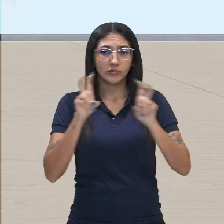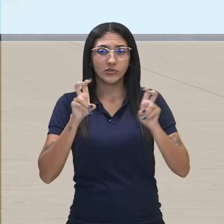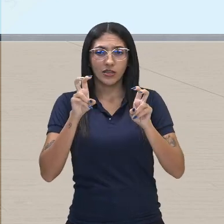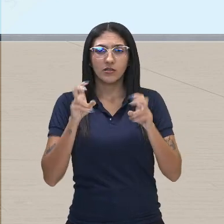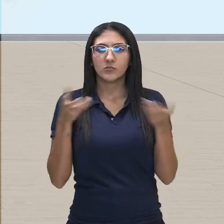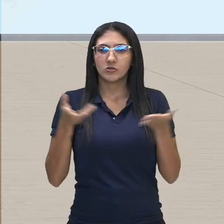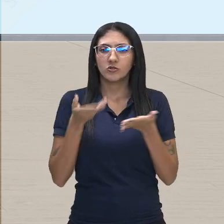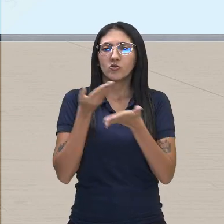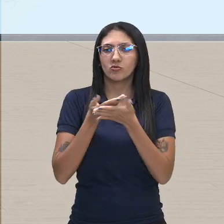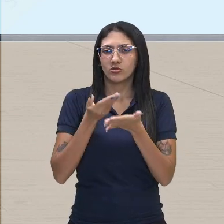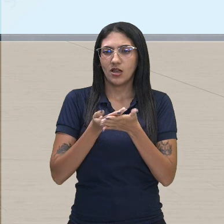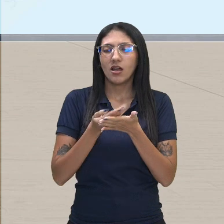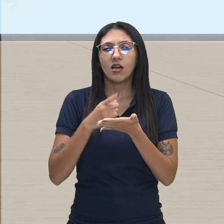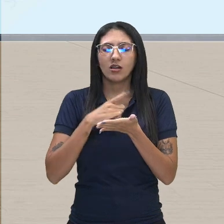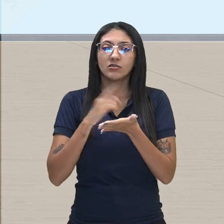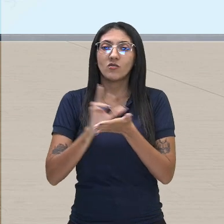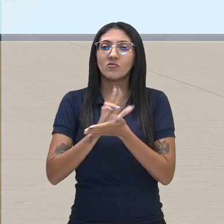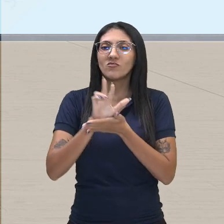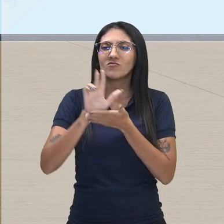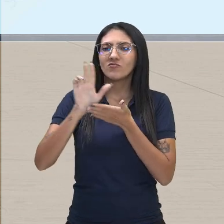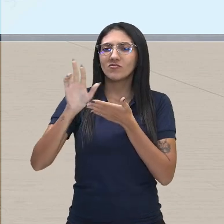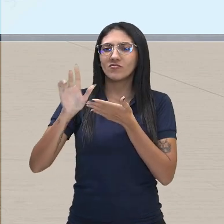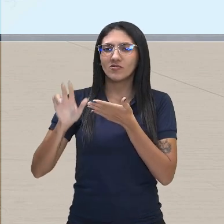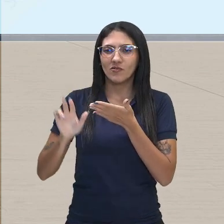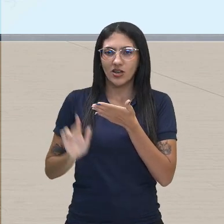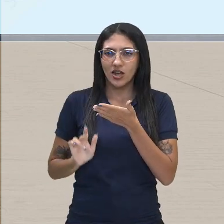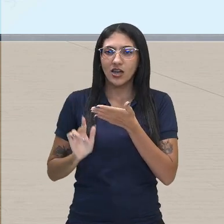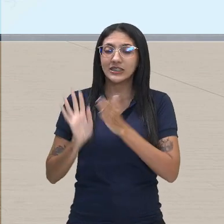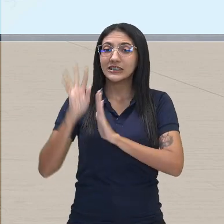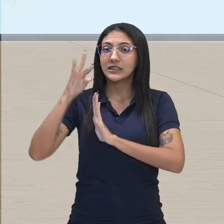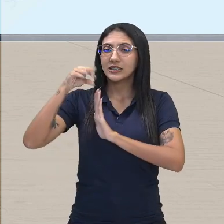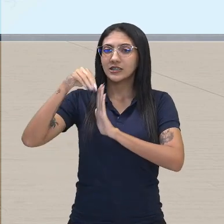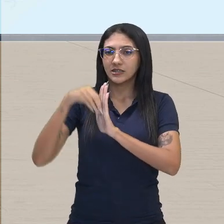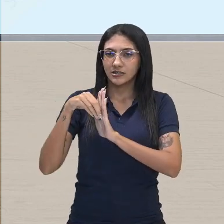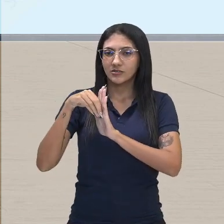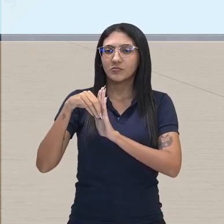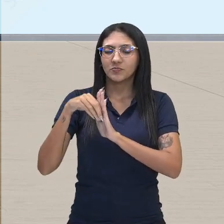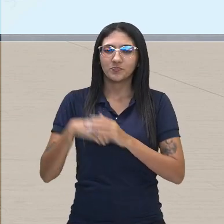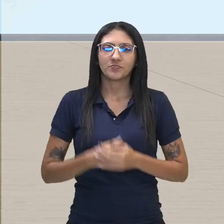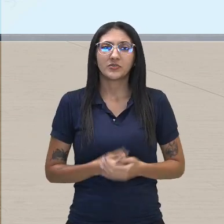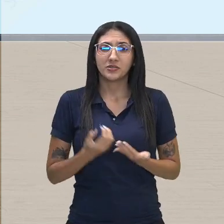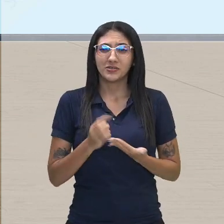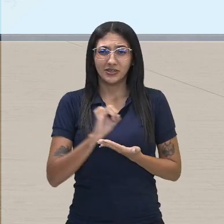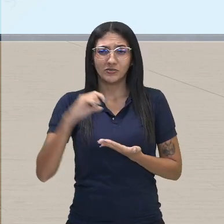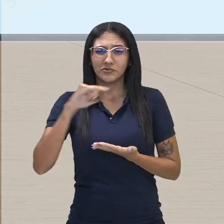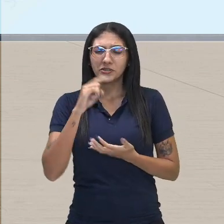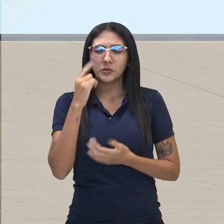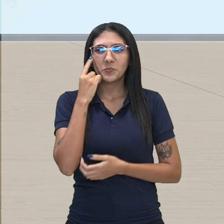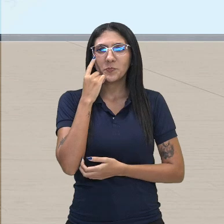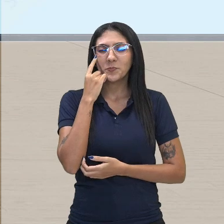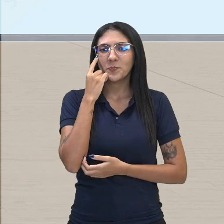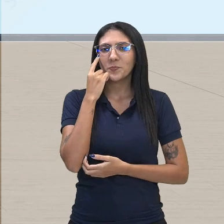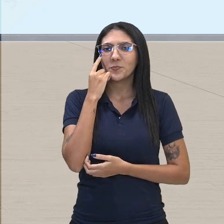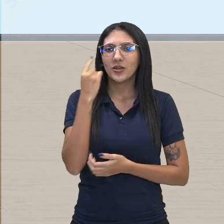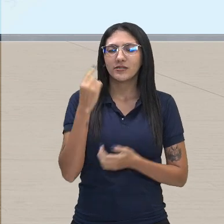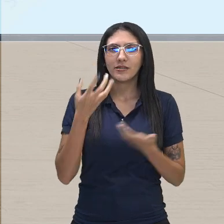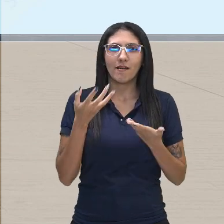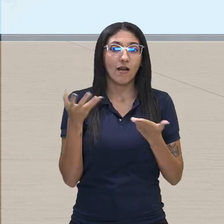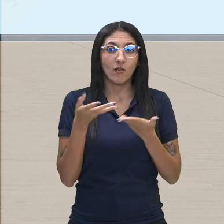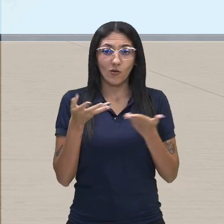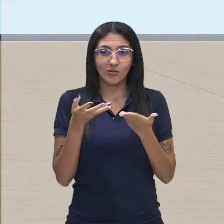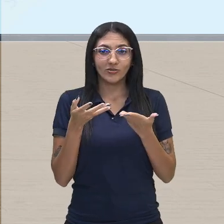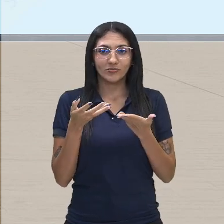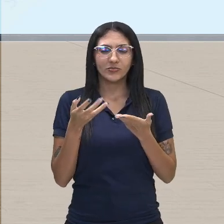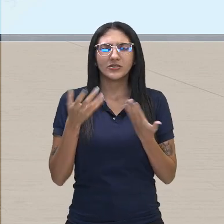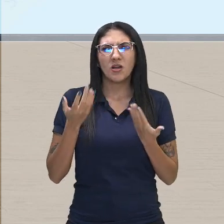vamos falar de diversidade dentro desse continente. Porque se você imagina, né, se a gente começa a pensar,